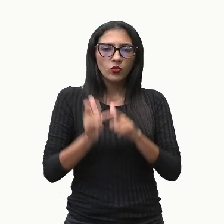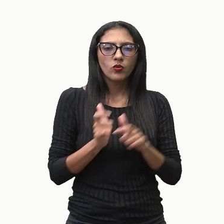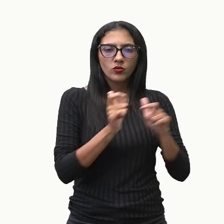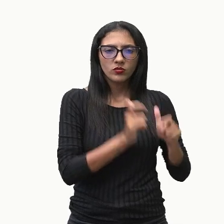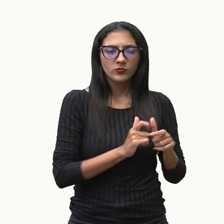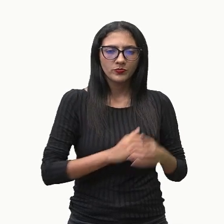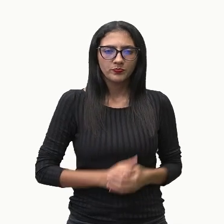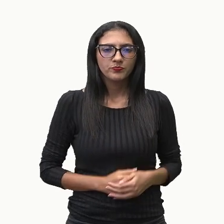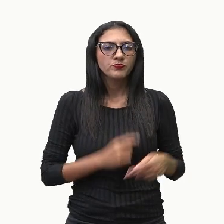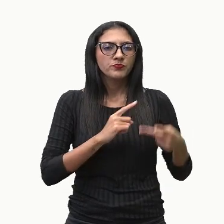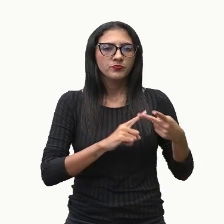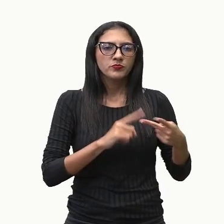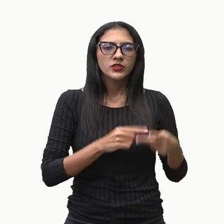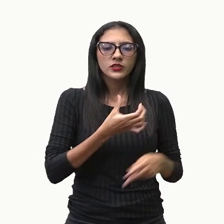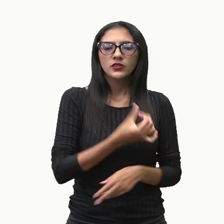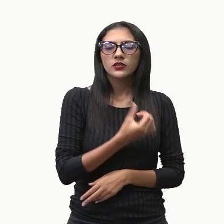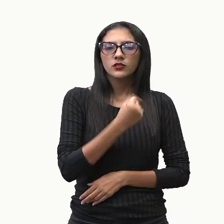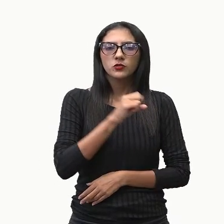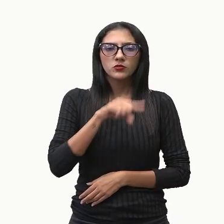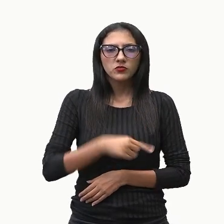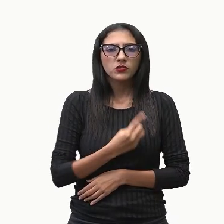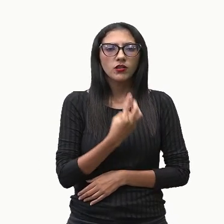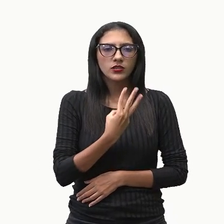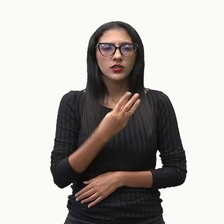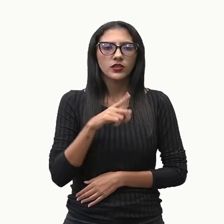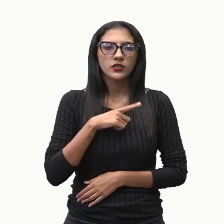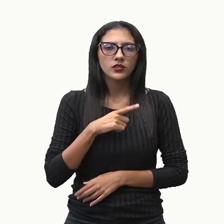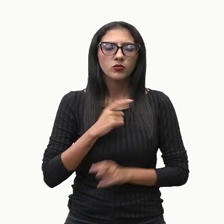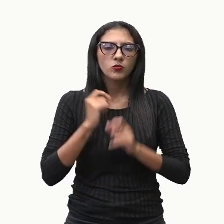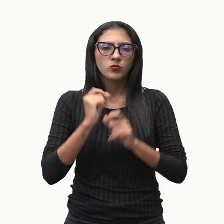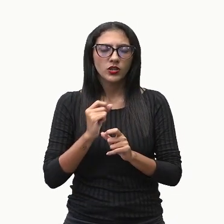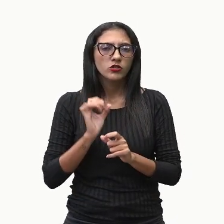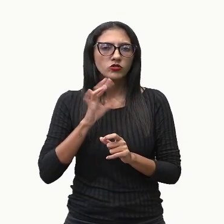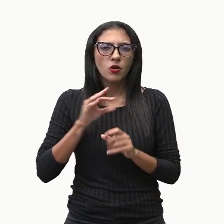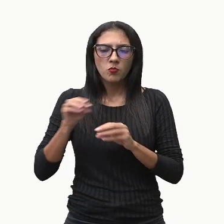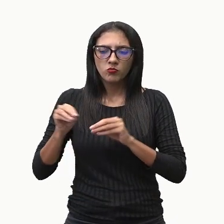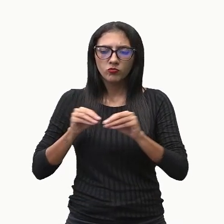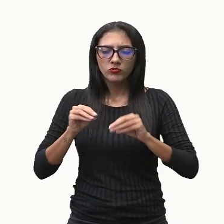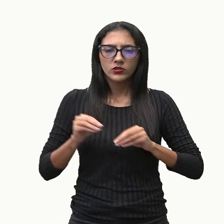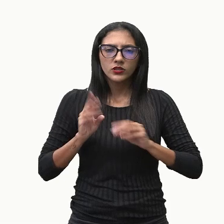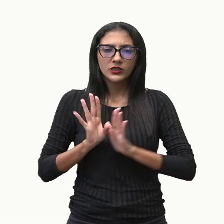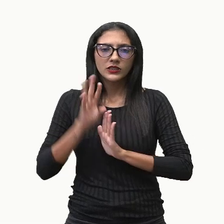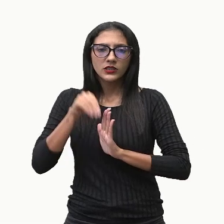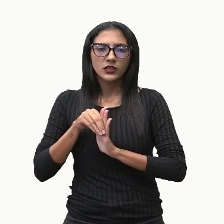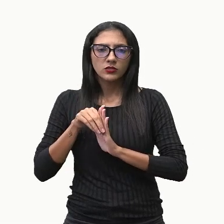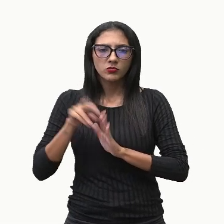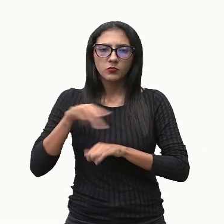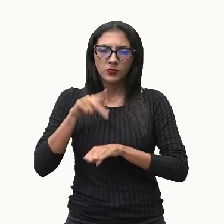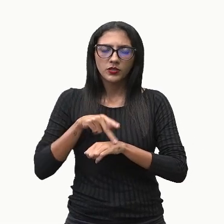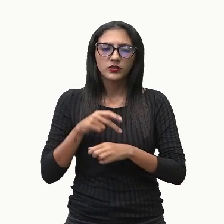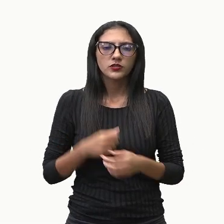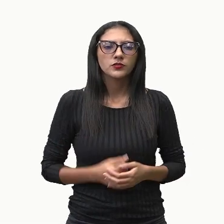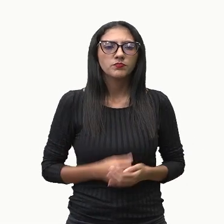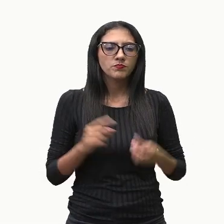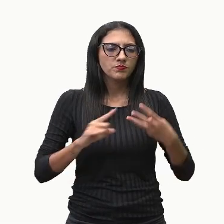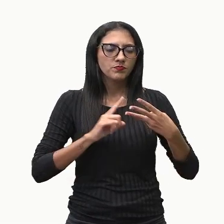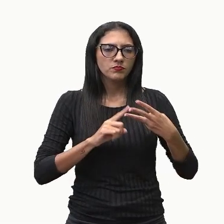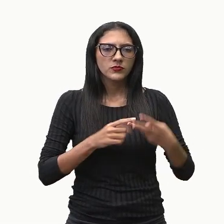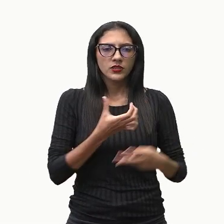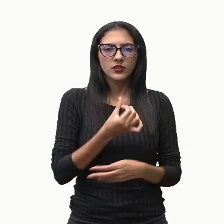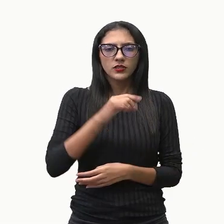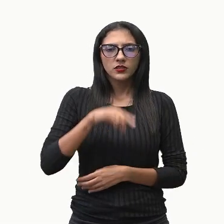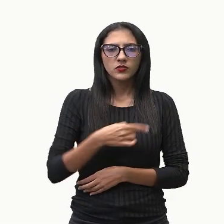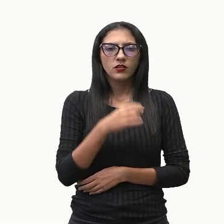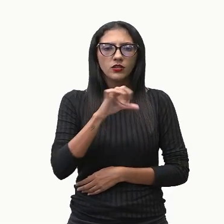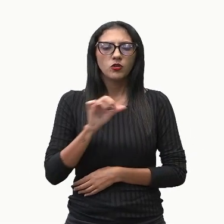68,3 milhões são deslocadas internamente, tá? 6,9 milhões são